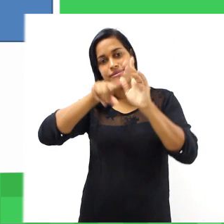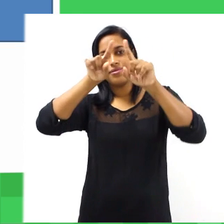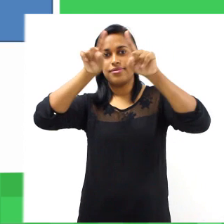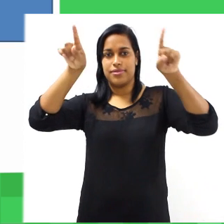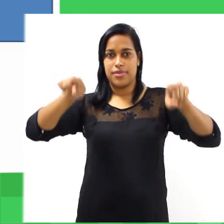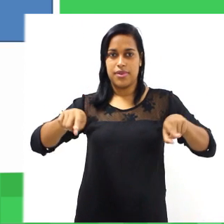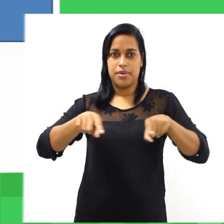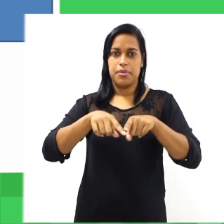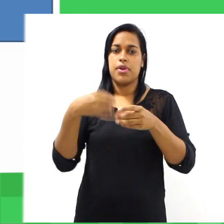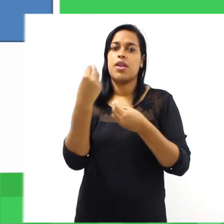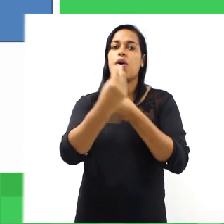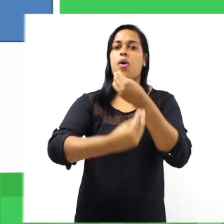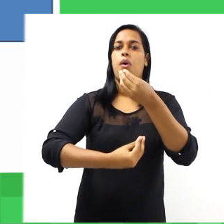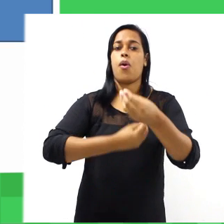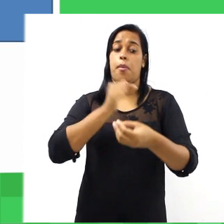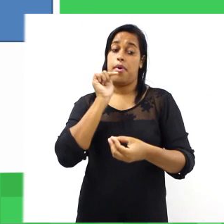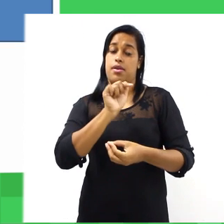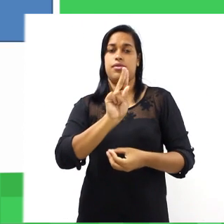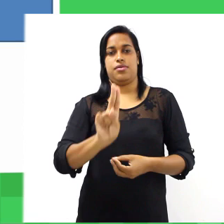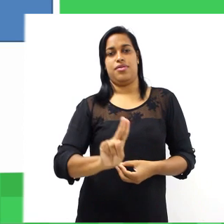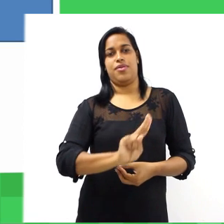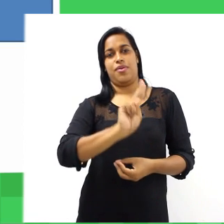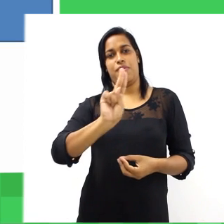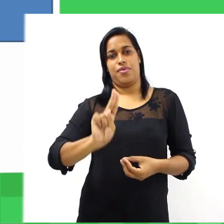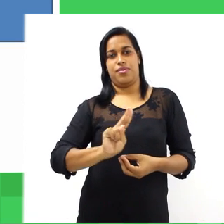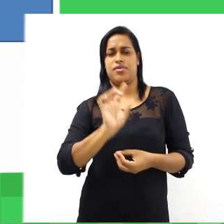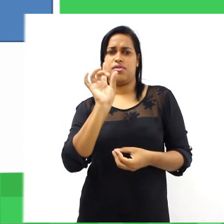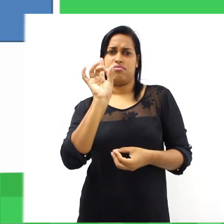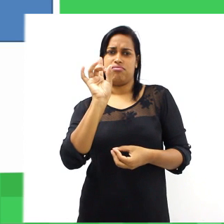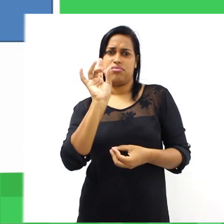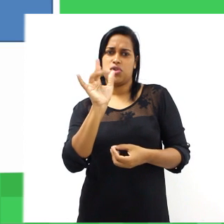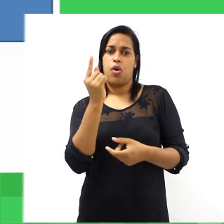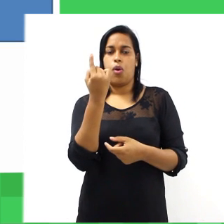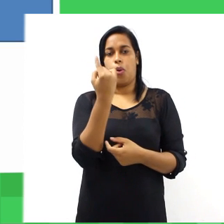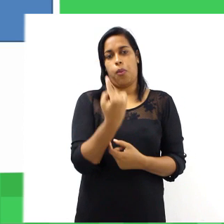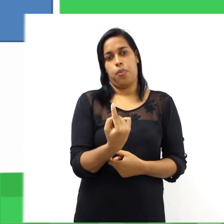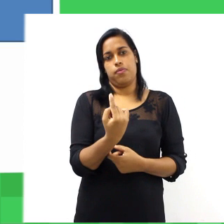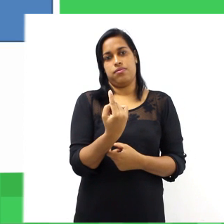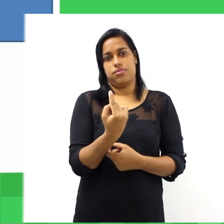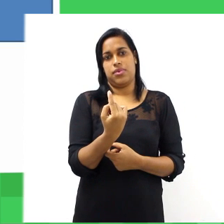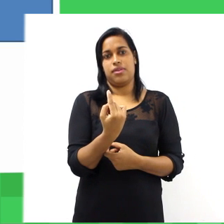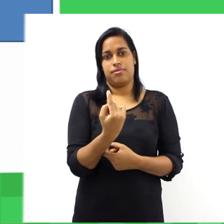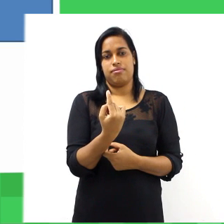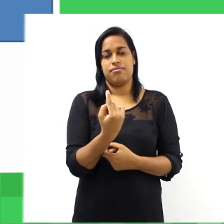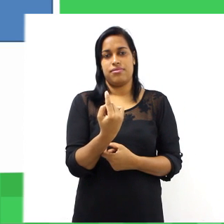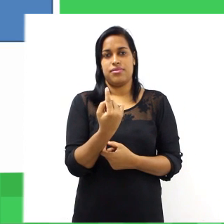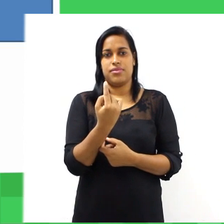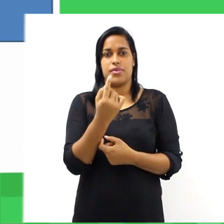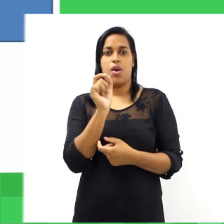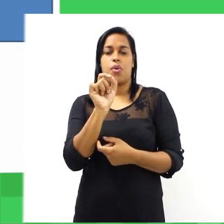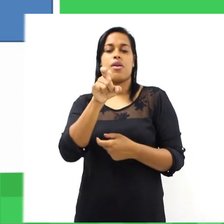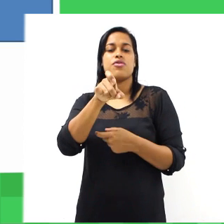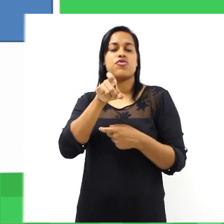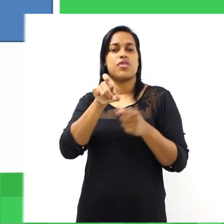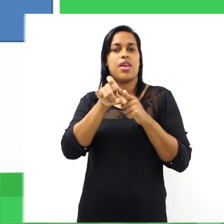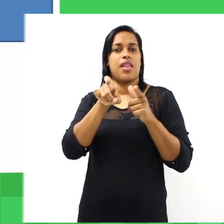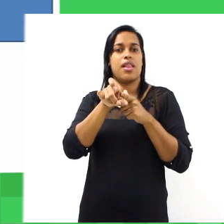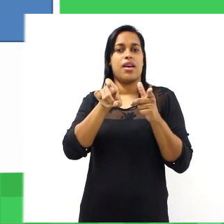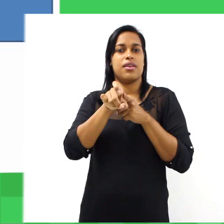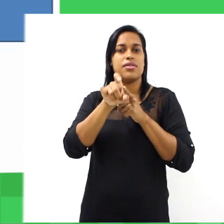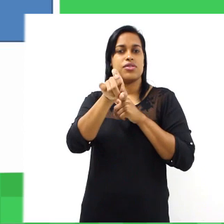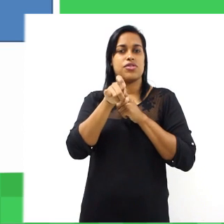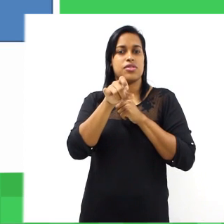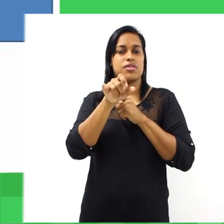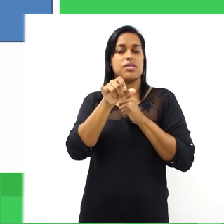caso, nós utilizaremos um pequeno mecanismo que é um asterisco. O asterisco